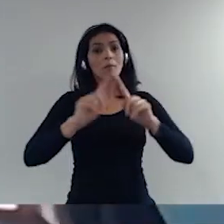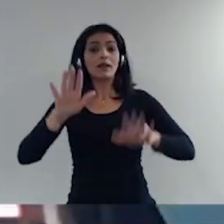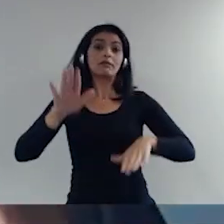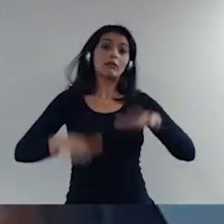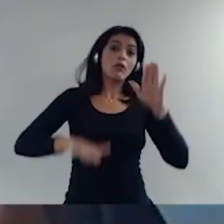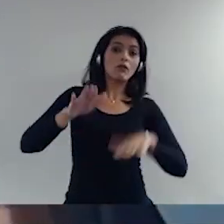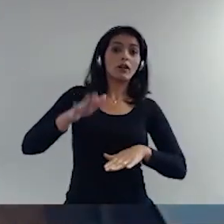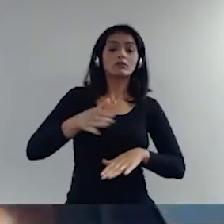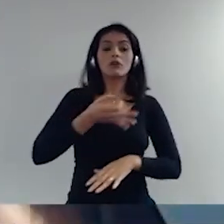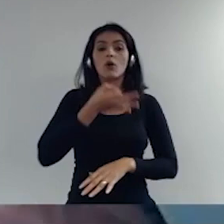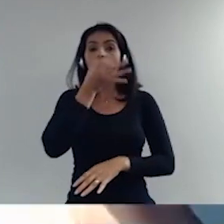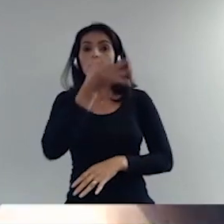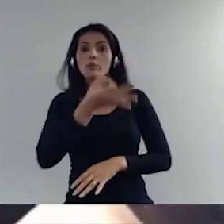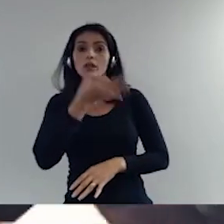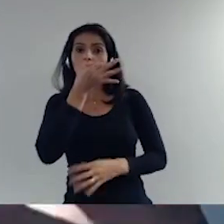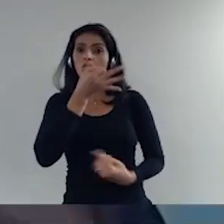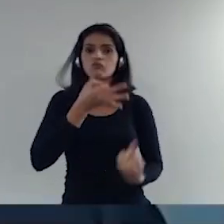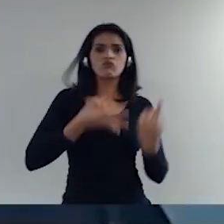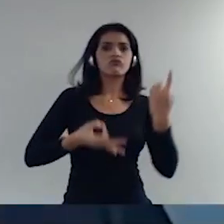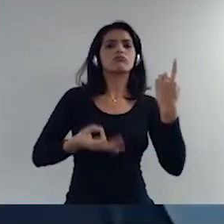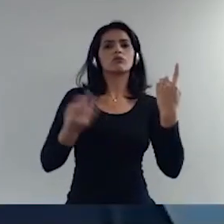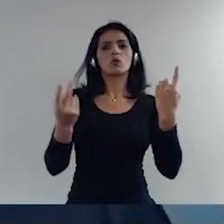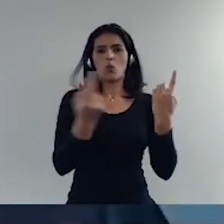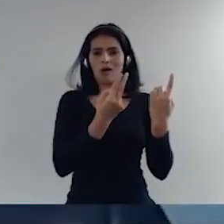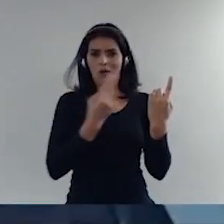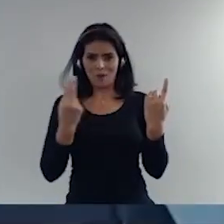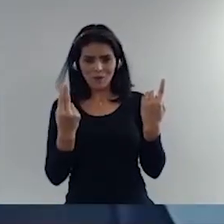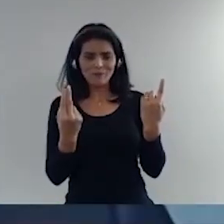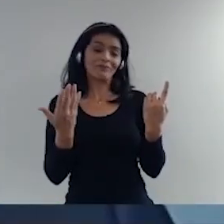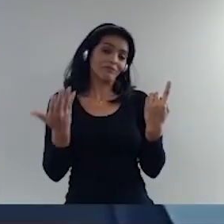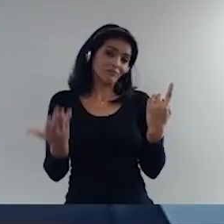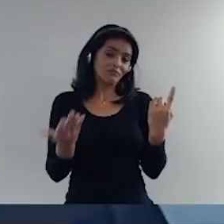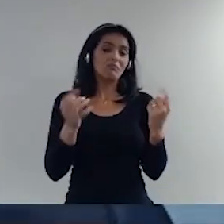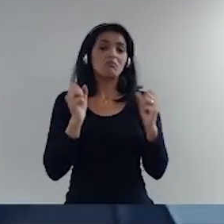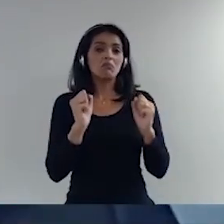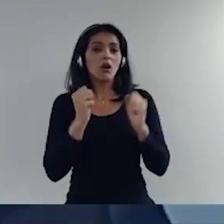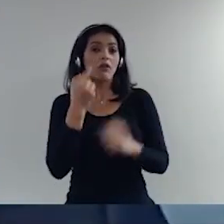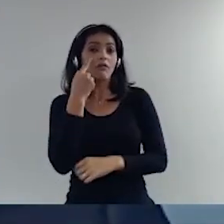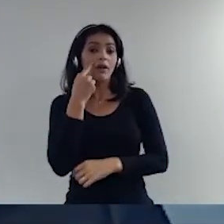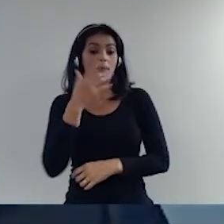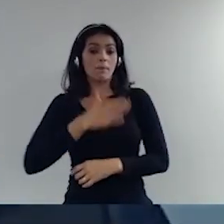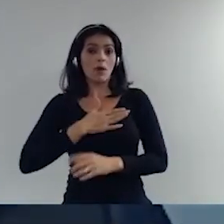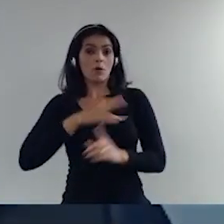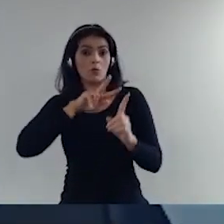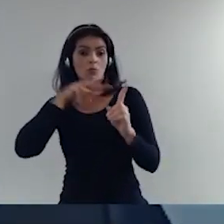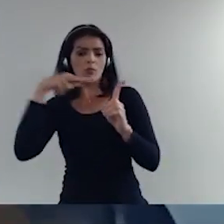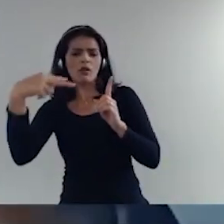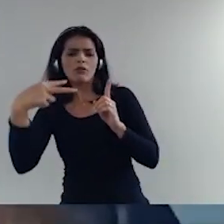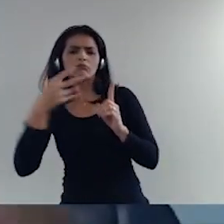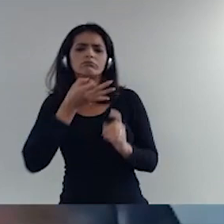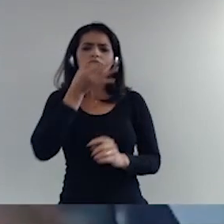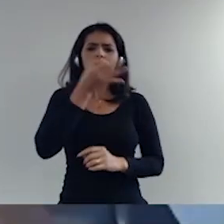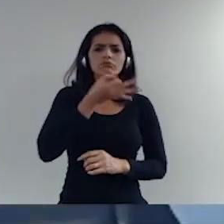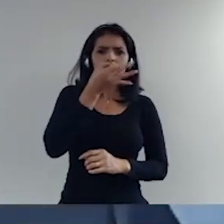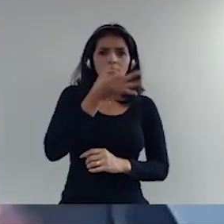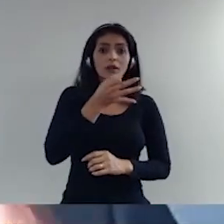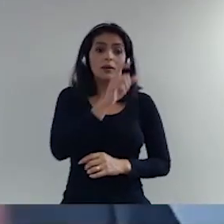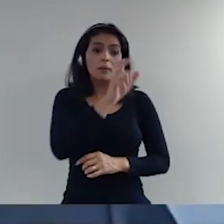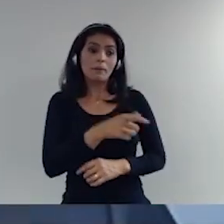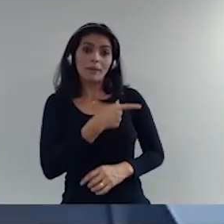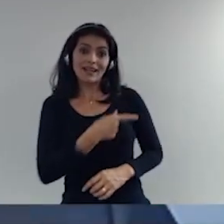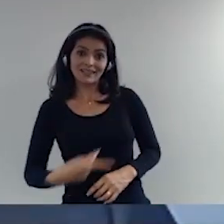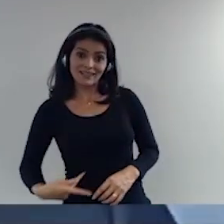por destacar um ponto ou outro, eu posso ver que, no meu ponto de vista,